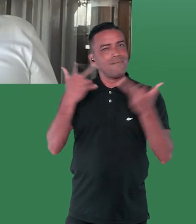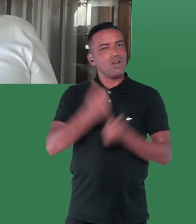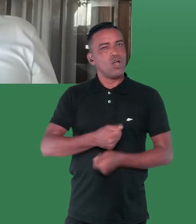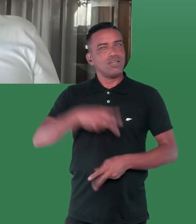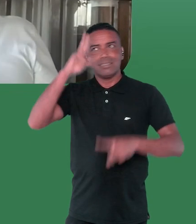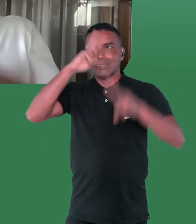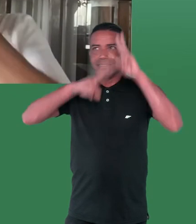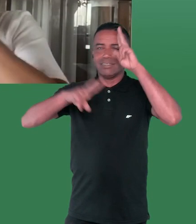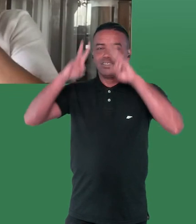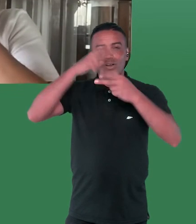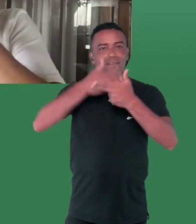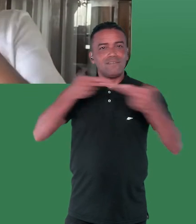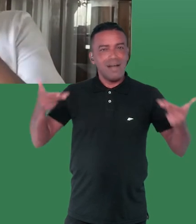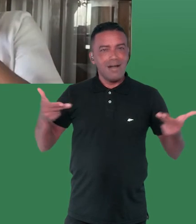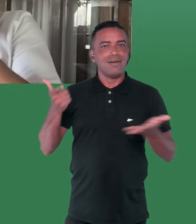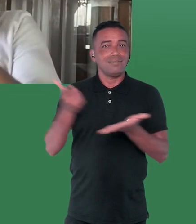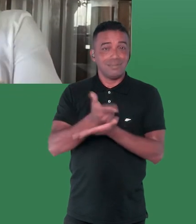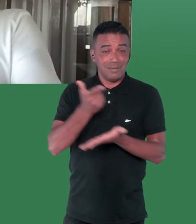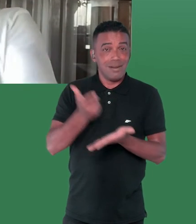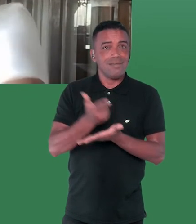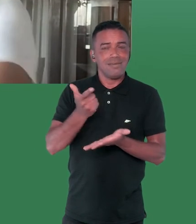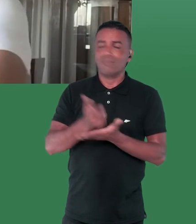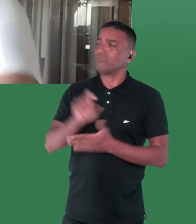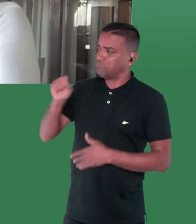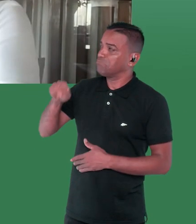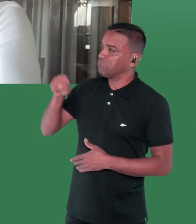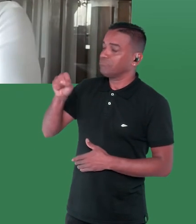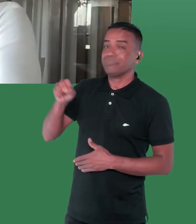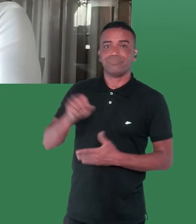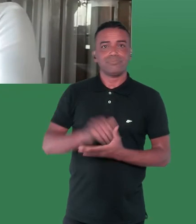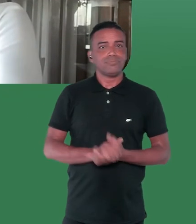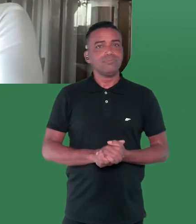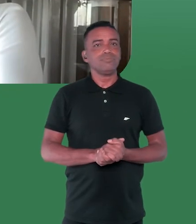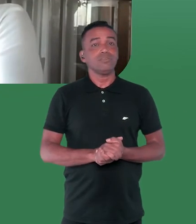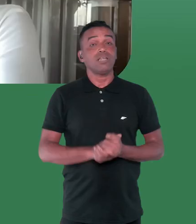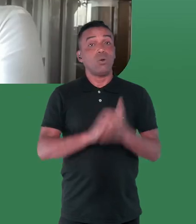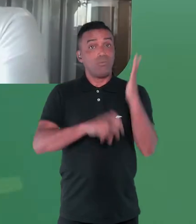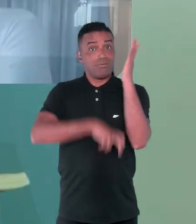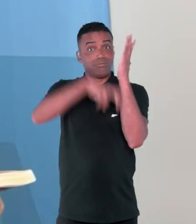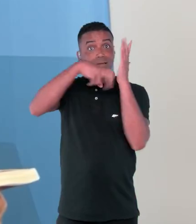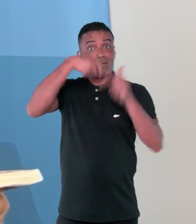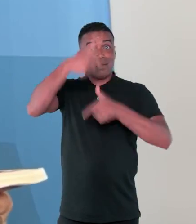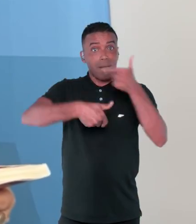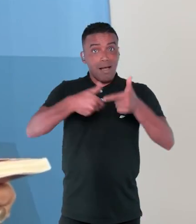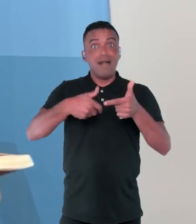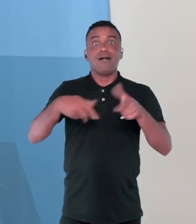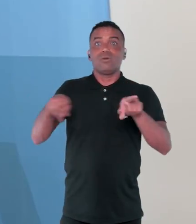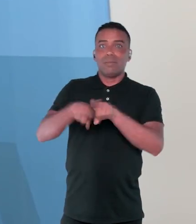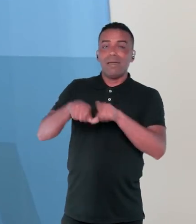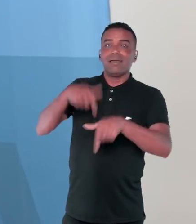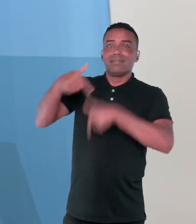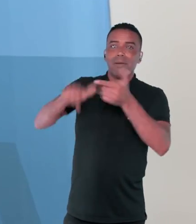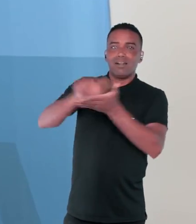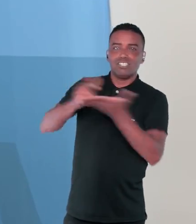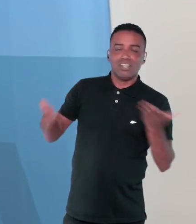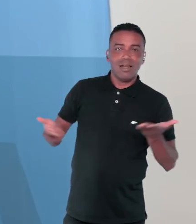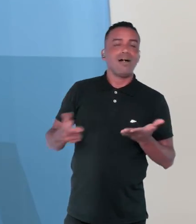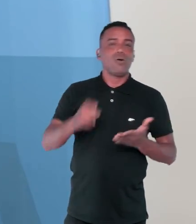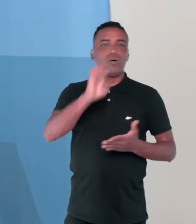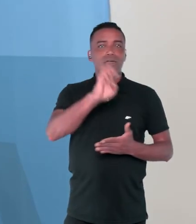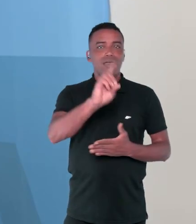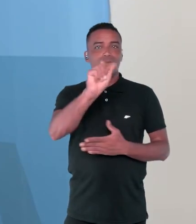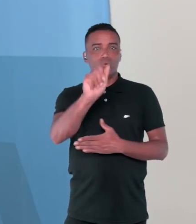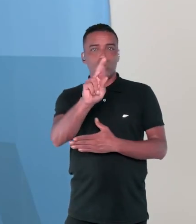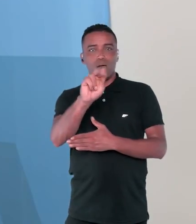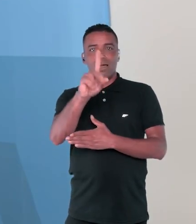Incrível, Eduardo. Essas e muitas histórias estão no livro. Tem muito. É, O Assessorista, as histórias de um repórter,